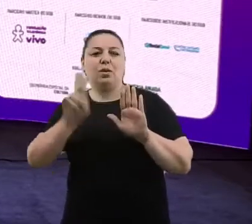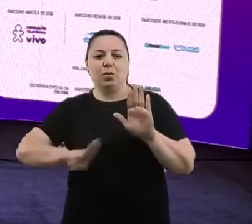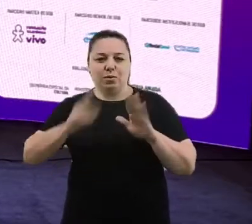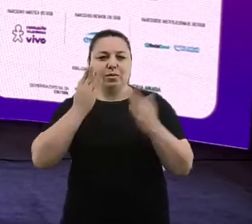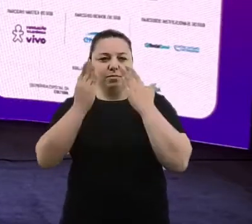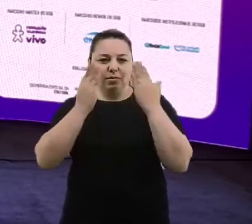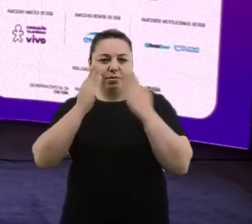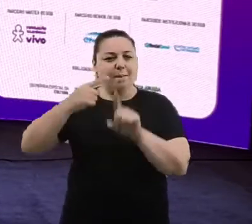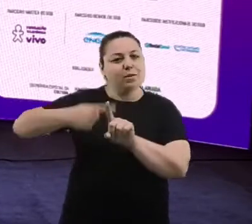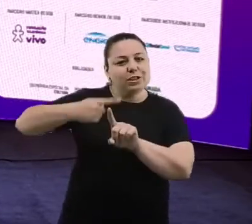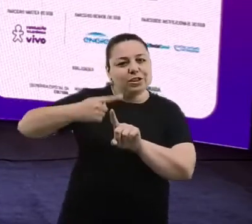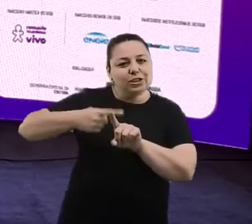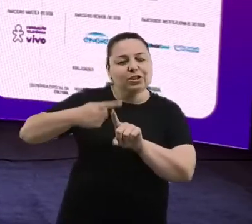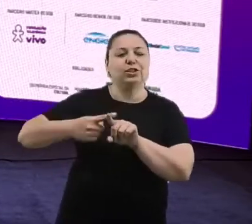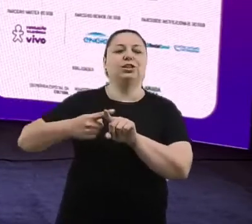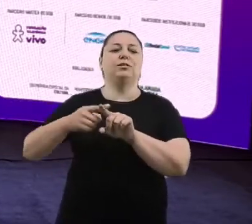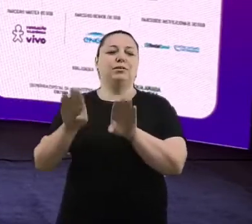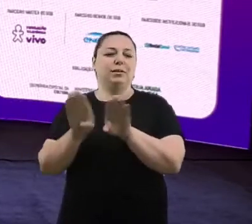positiva, terapia